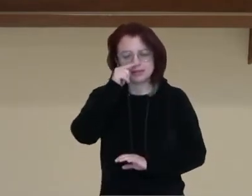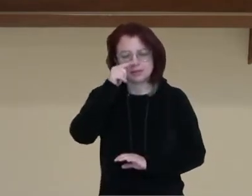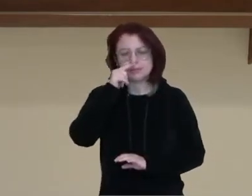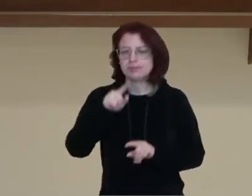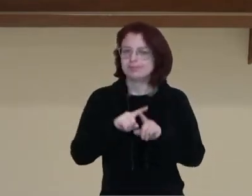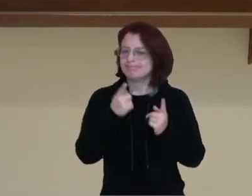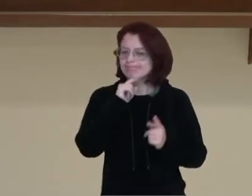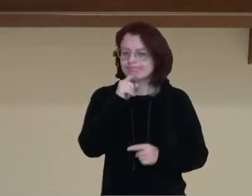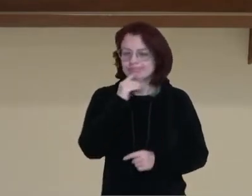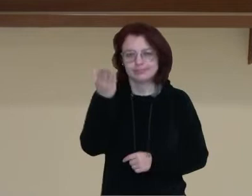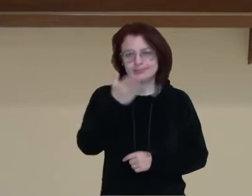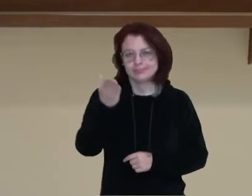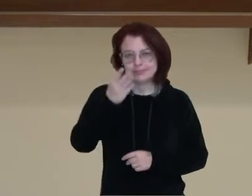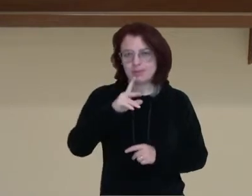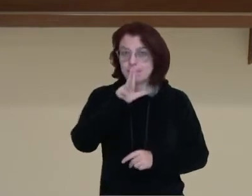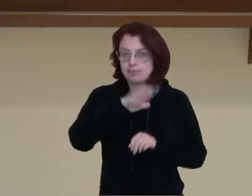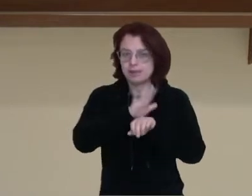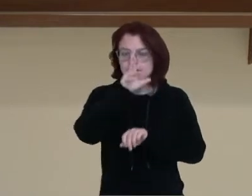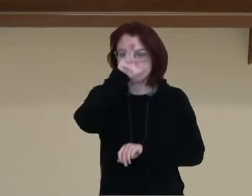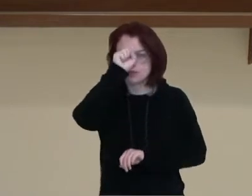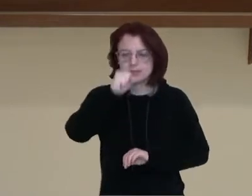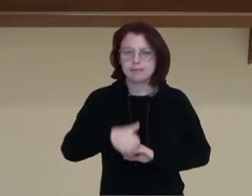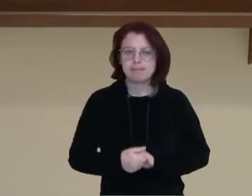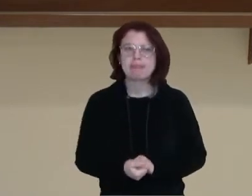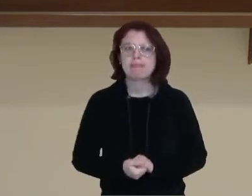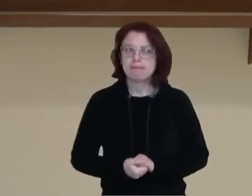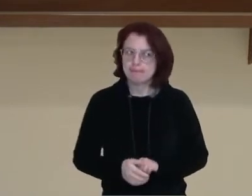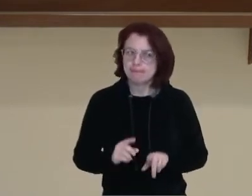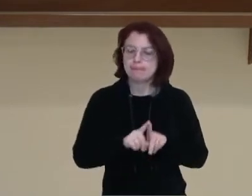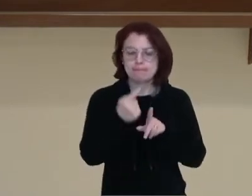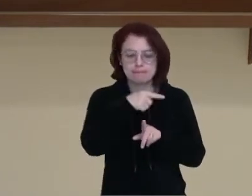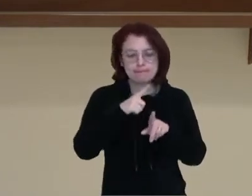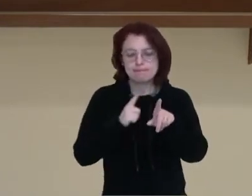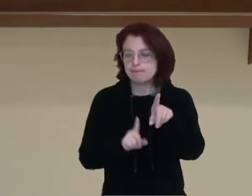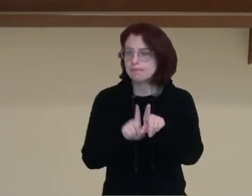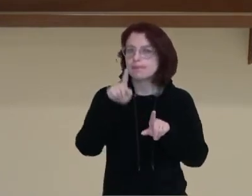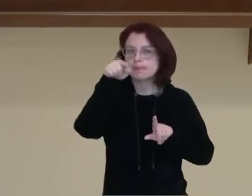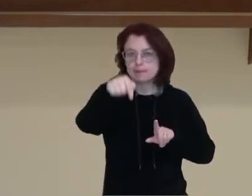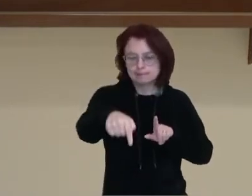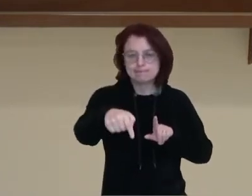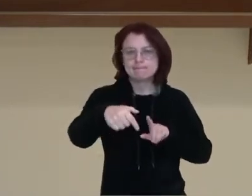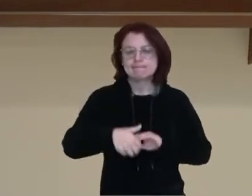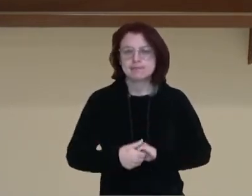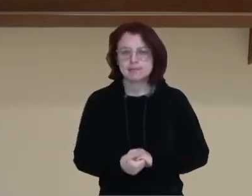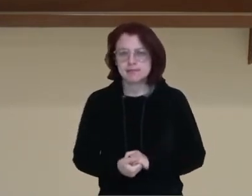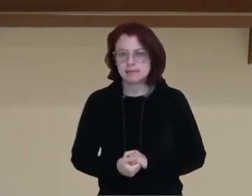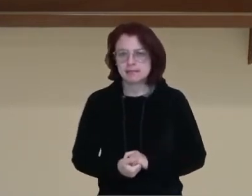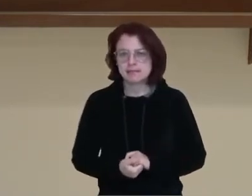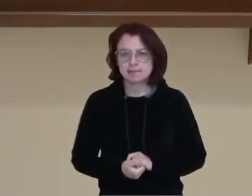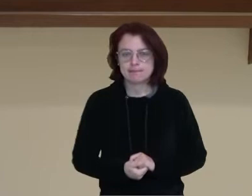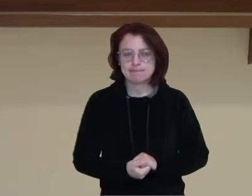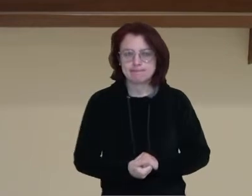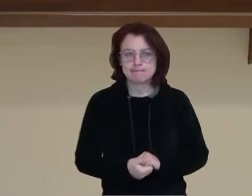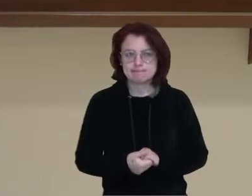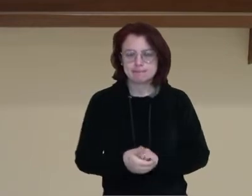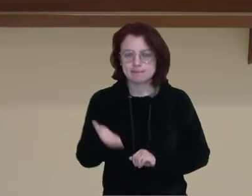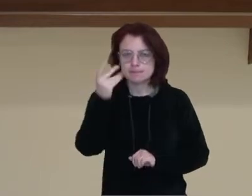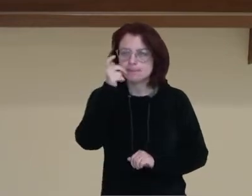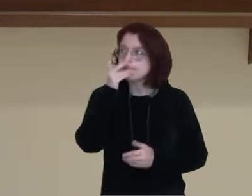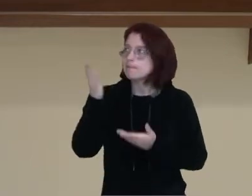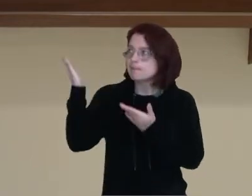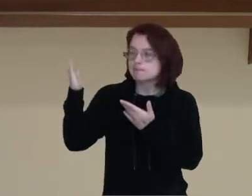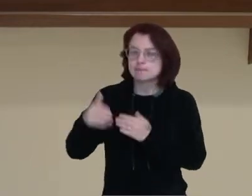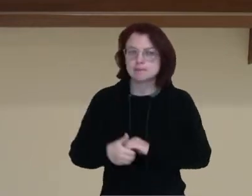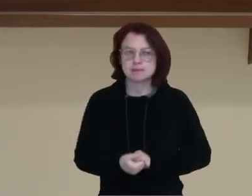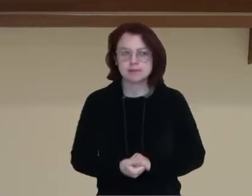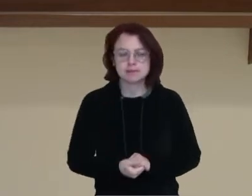mais embaixo. Mas foram longe, chegaram na Grécia. Lá não, lá eles levaram uma invertida. Bora lá, embarca nessa aventura.